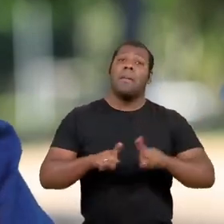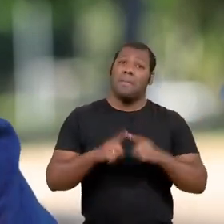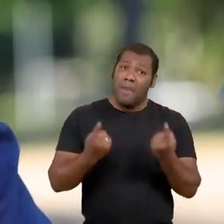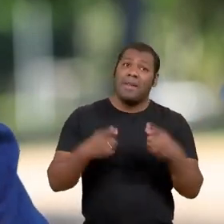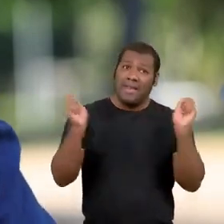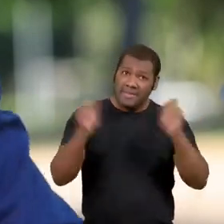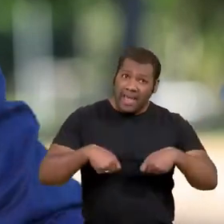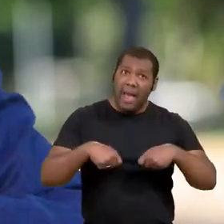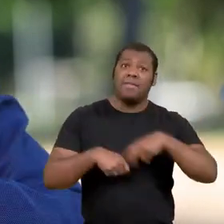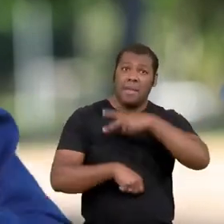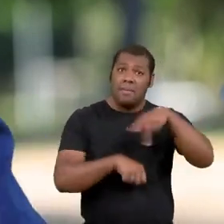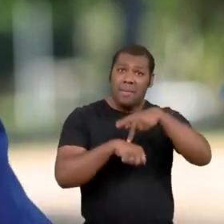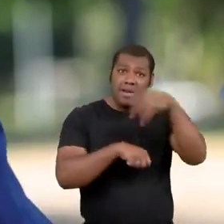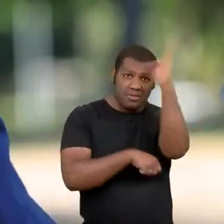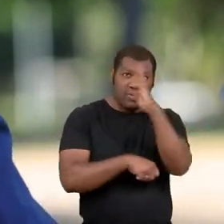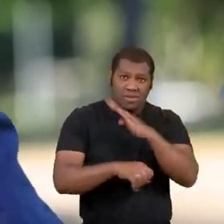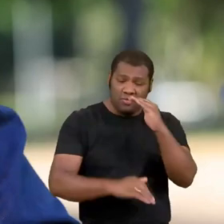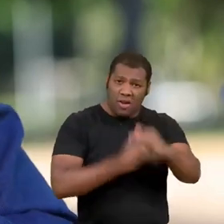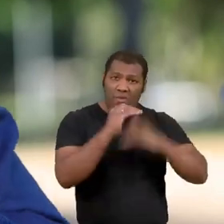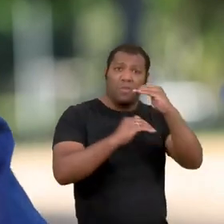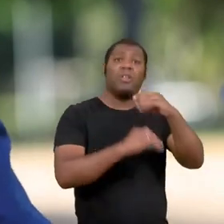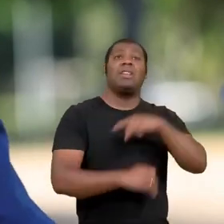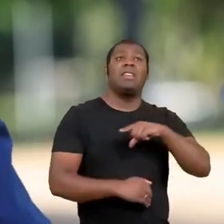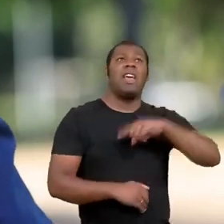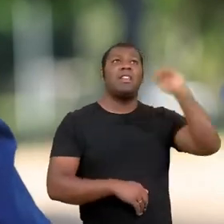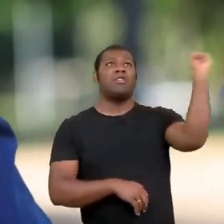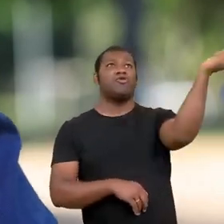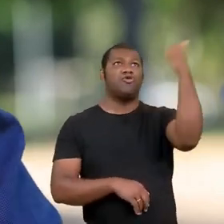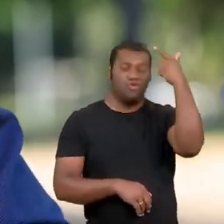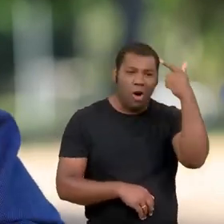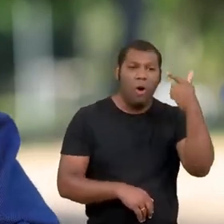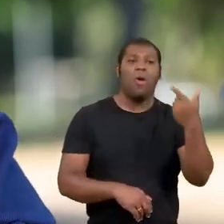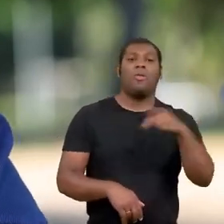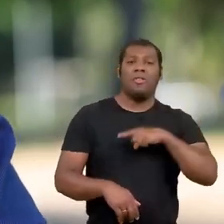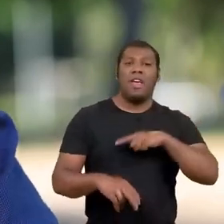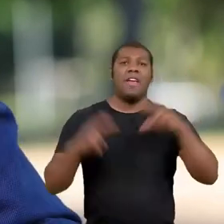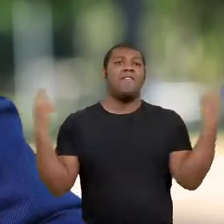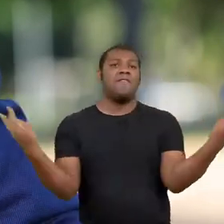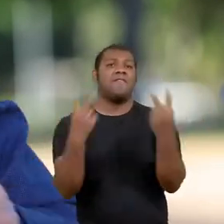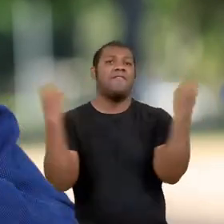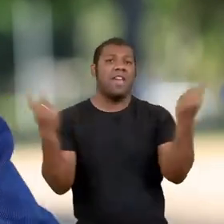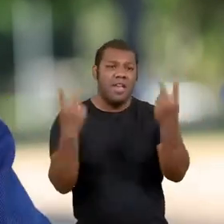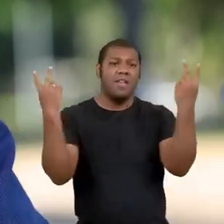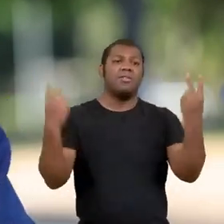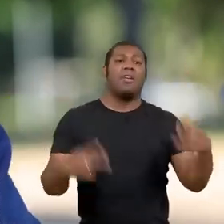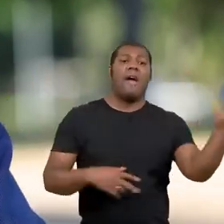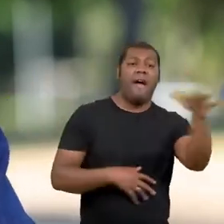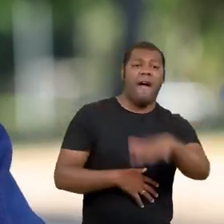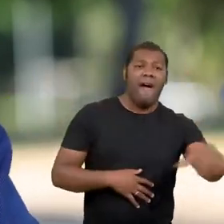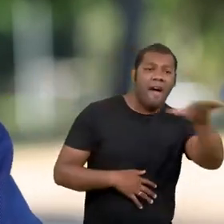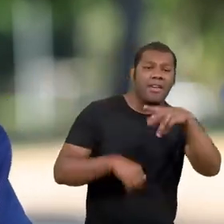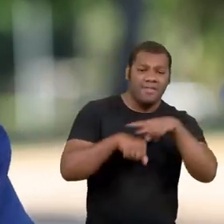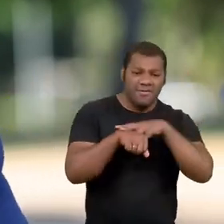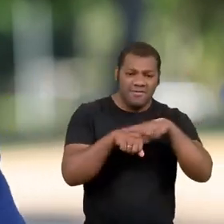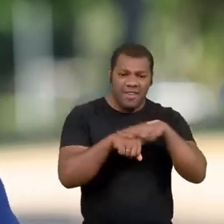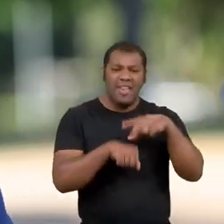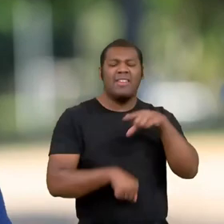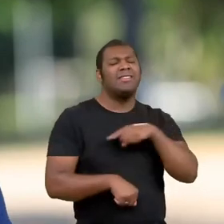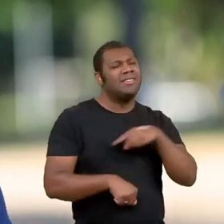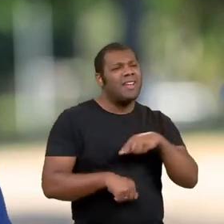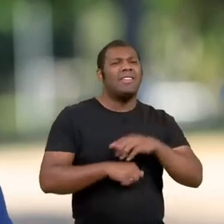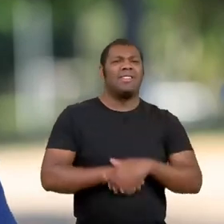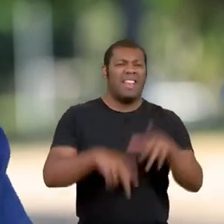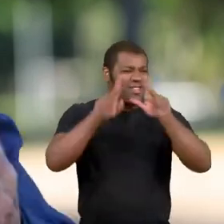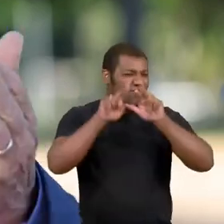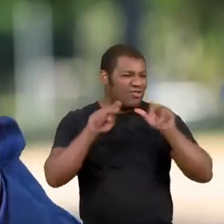nós temos sol nós temos terreno nós temos vento nós temos sabe um monte de coisa pra gente fazer energia